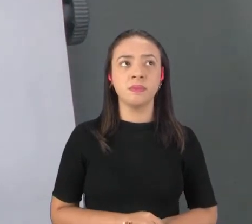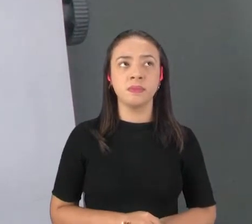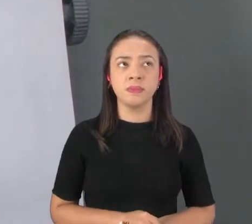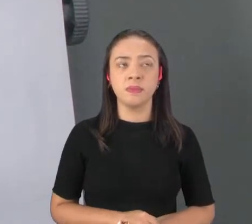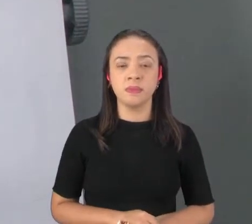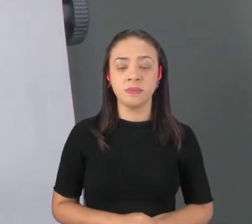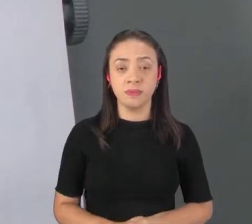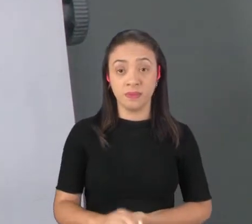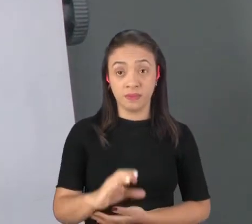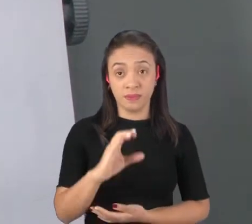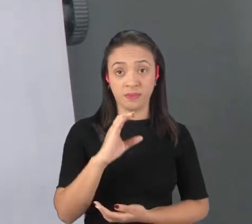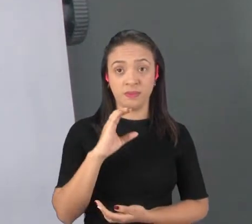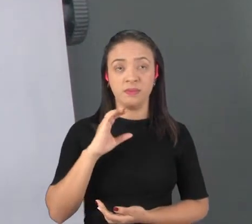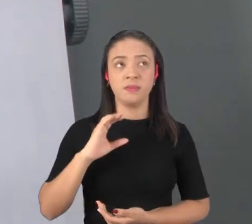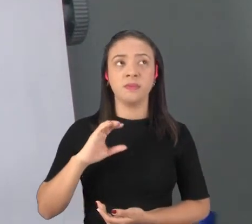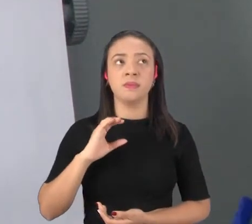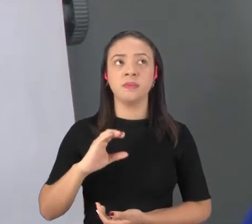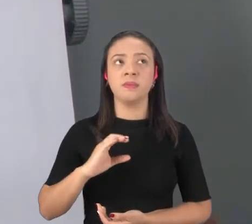Vamos pro próximo.